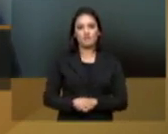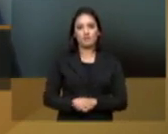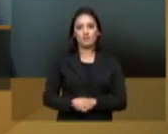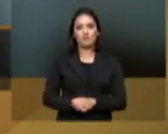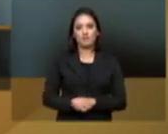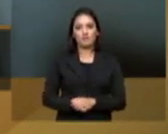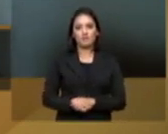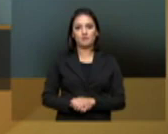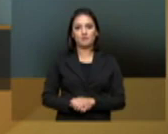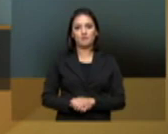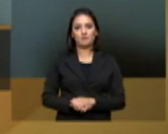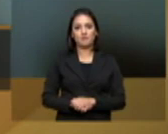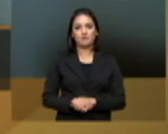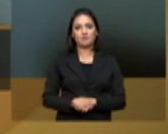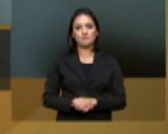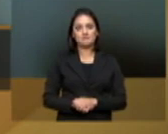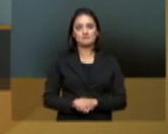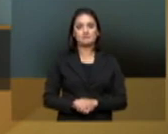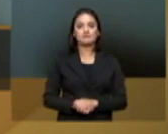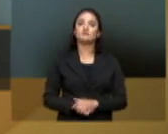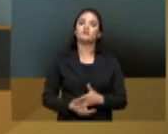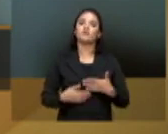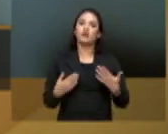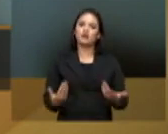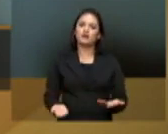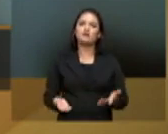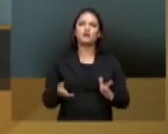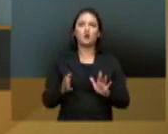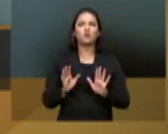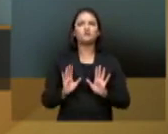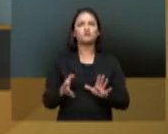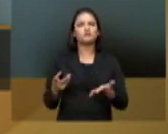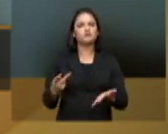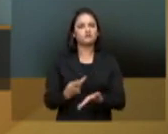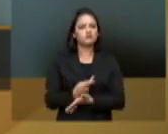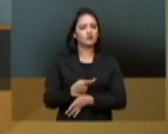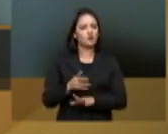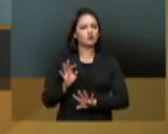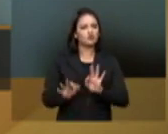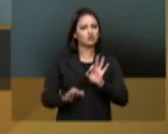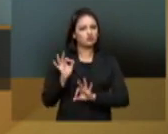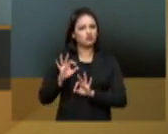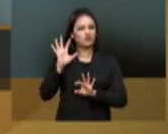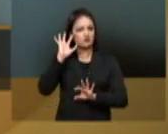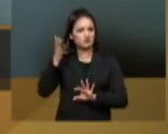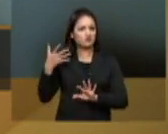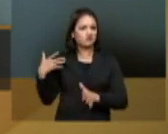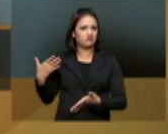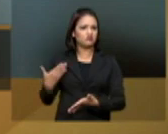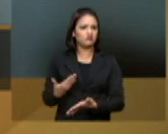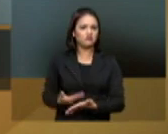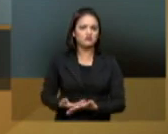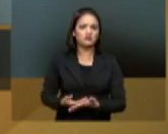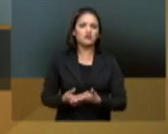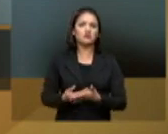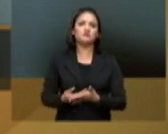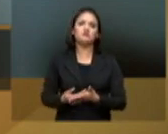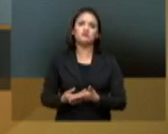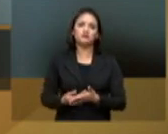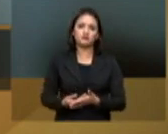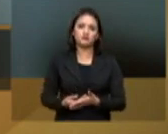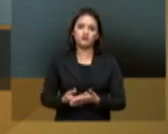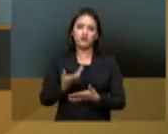Digo então, em julgamentos recentes, o Supremo vem afastando alegações de que violaria o princípio da